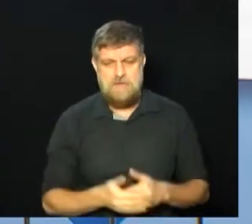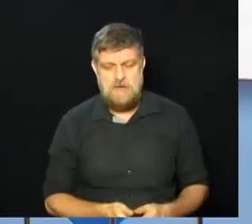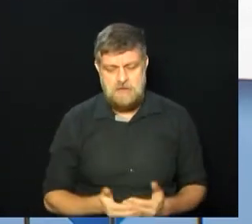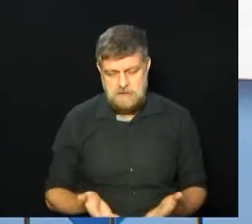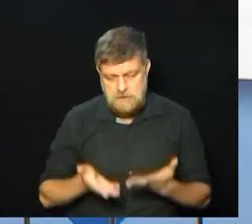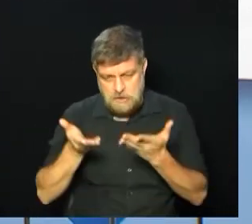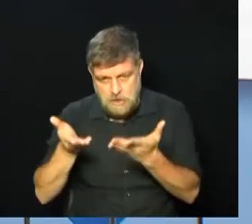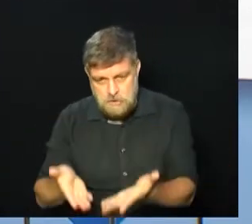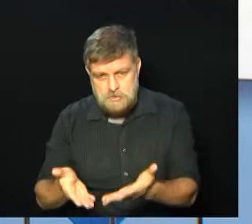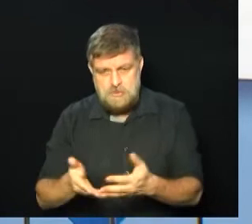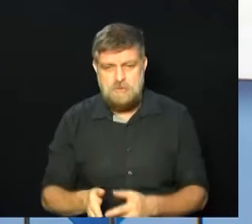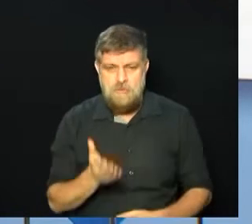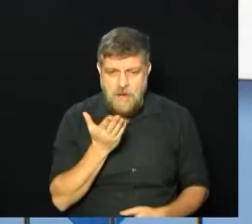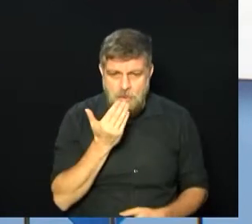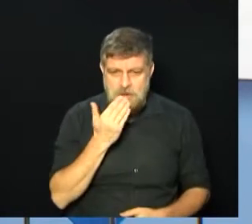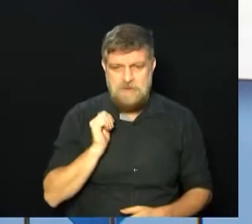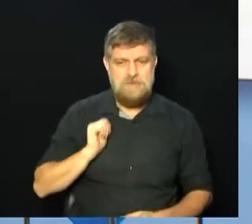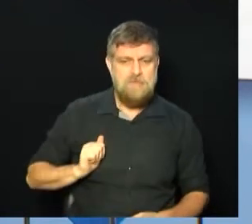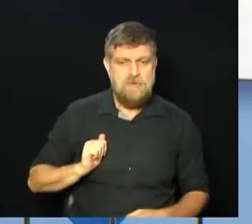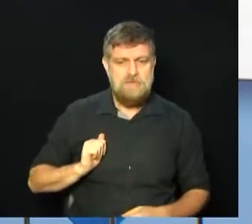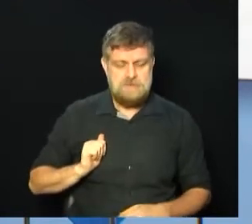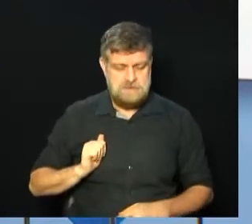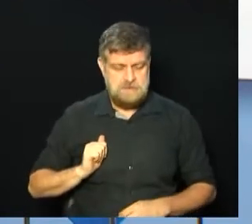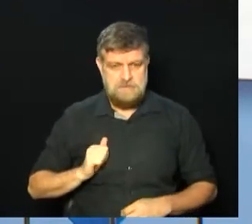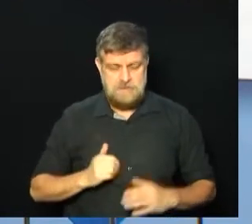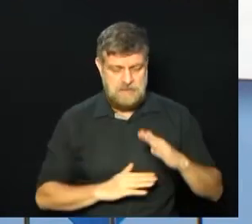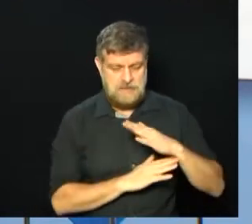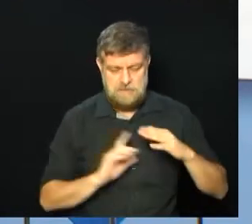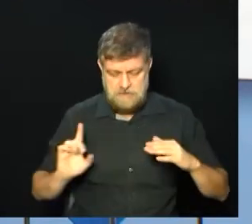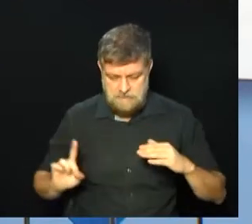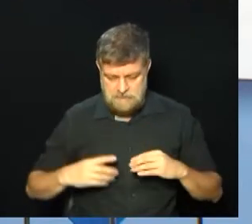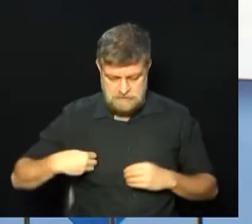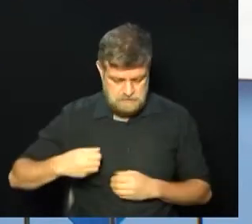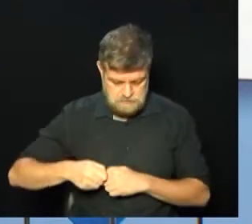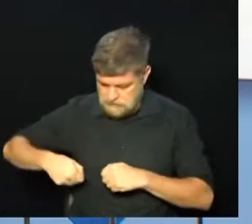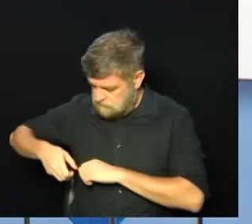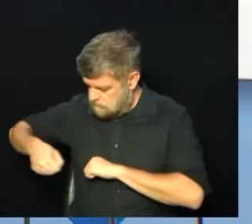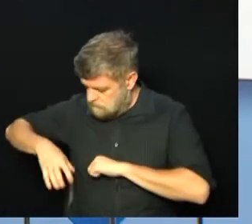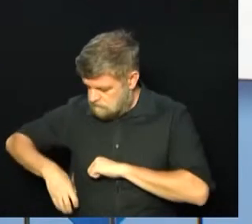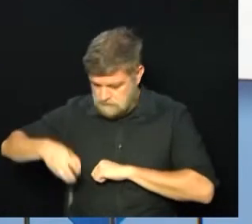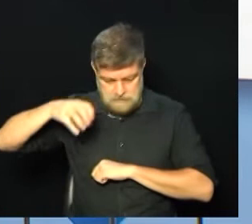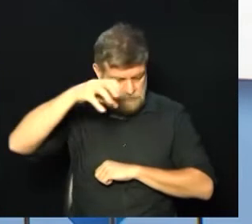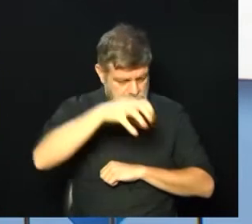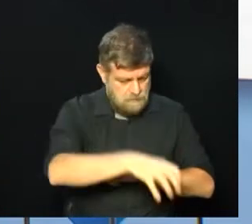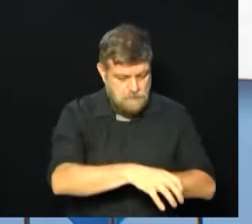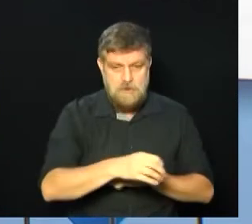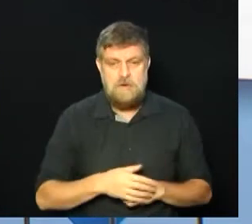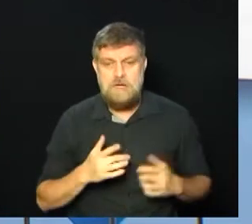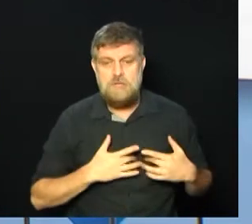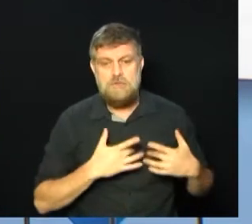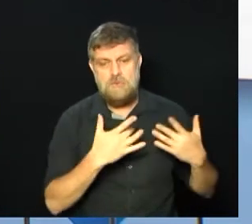alimento dentro da bolsa entra aqui na recepção da Câmara Municipal de Campinas e faça a sua doação